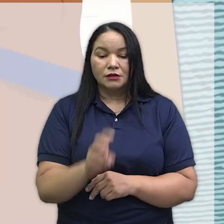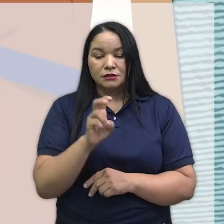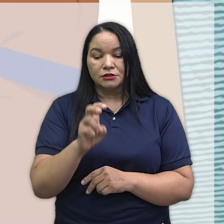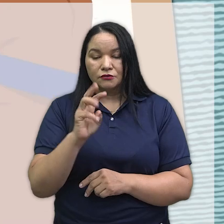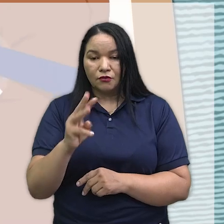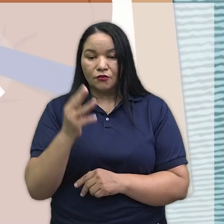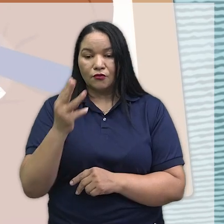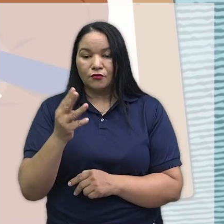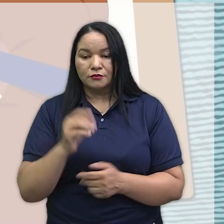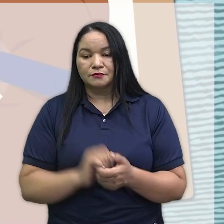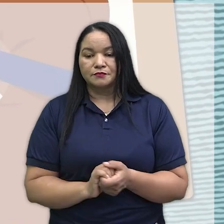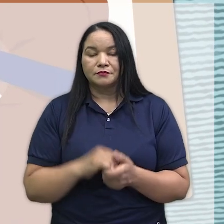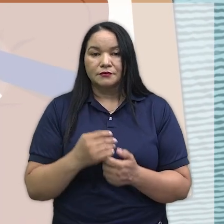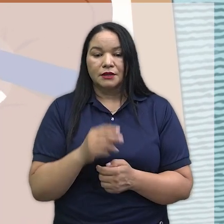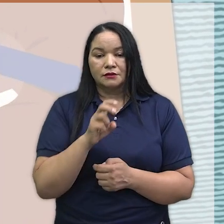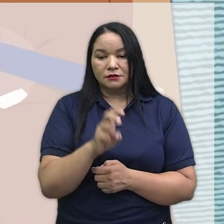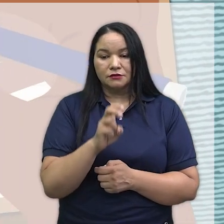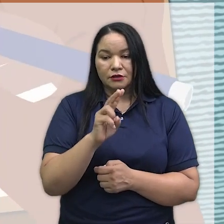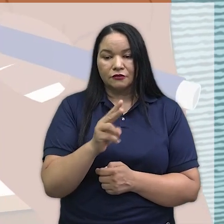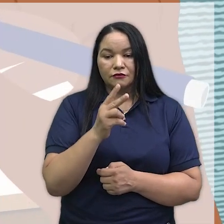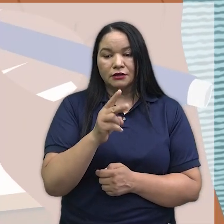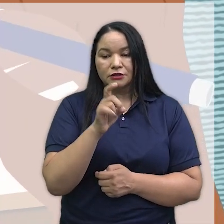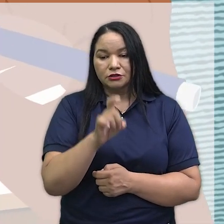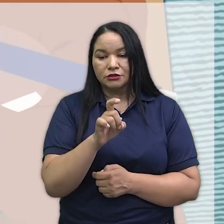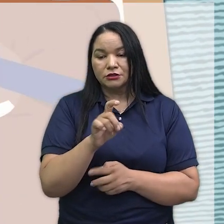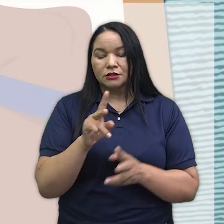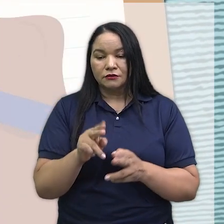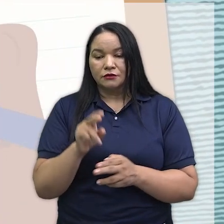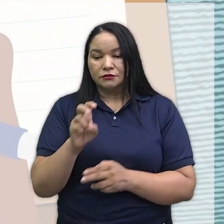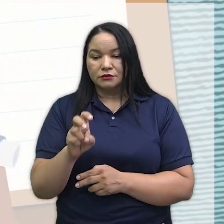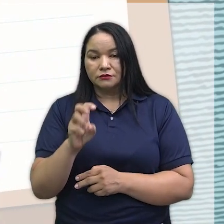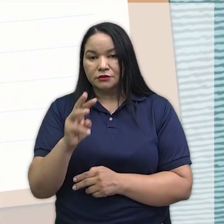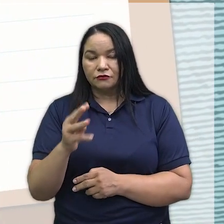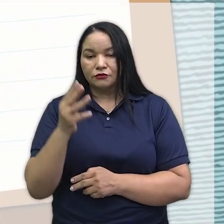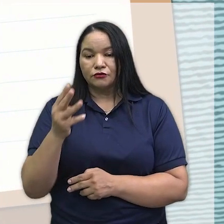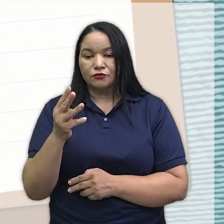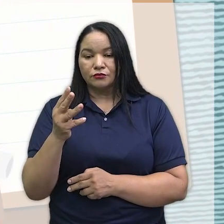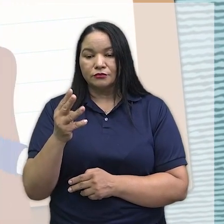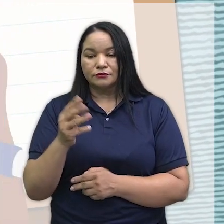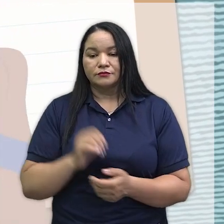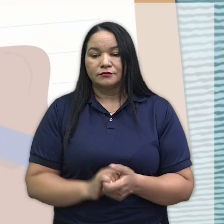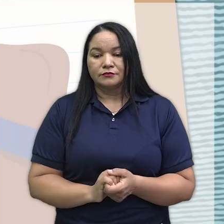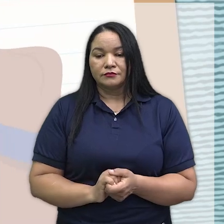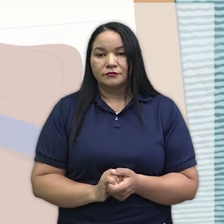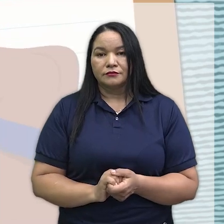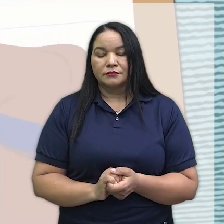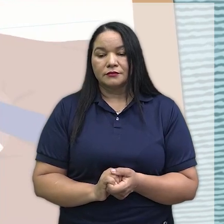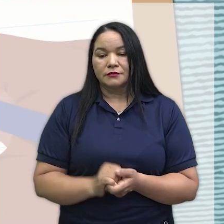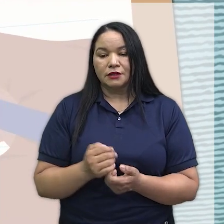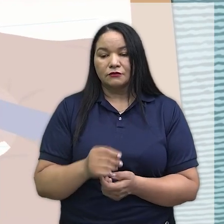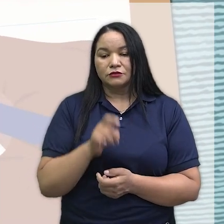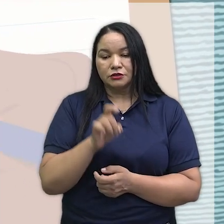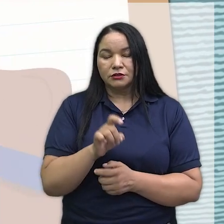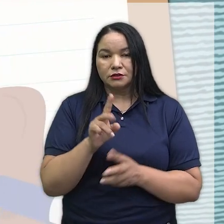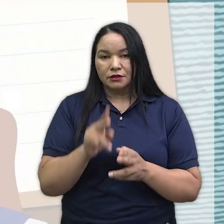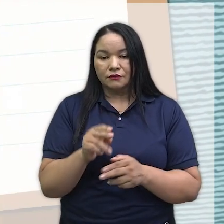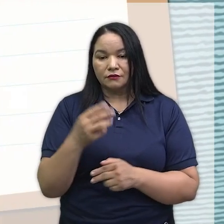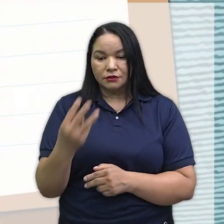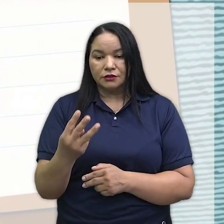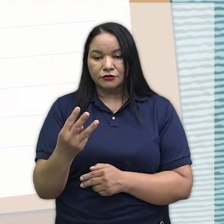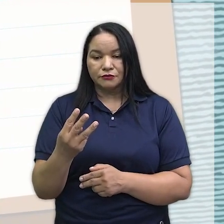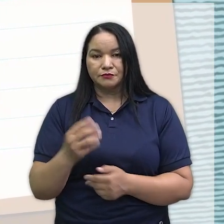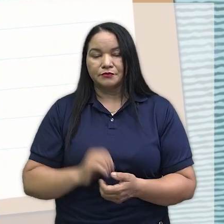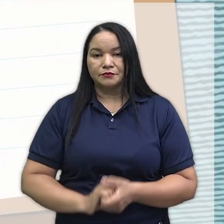Portanto, 5 elevado a x é igual a 5 elevado ao cubo. Assim, x é igual a